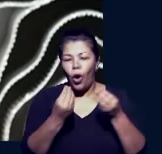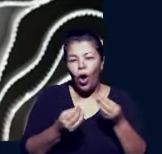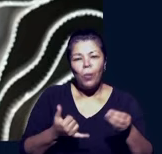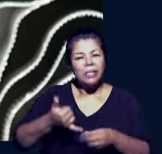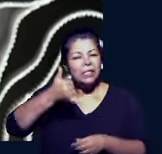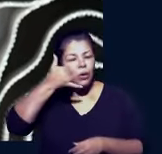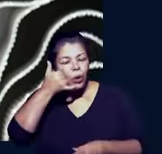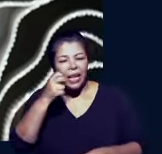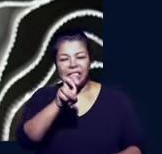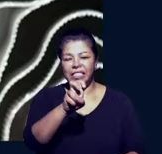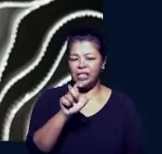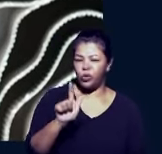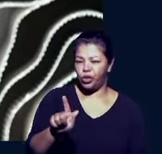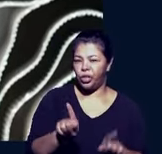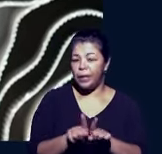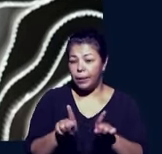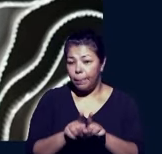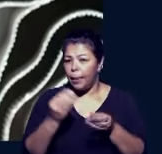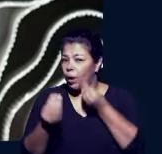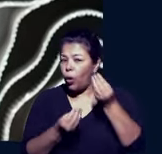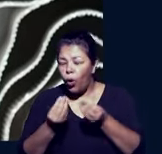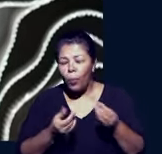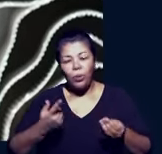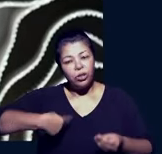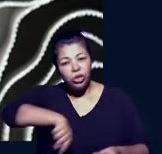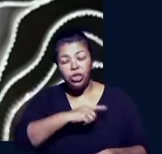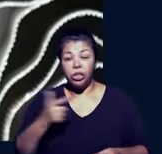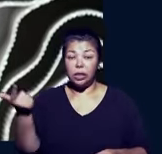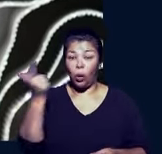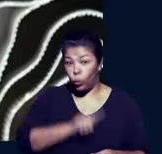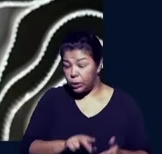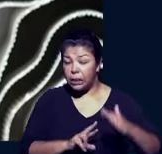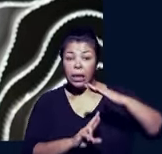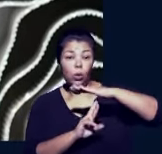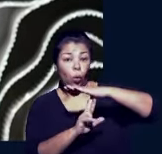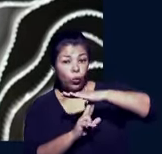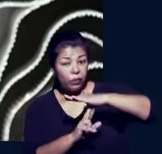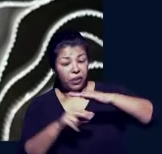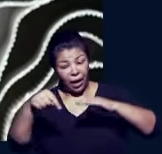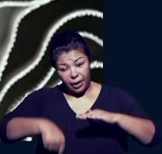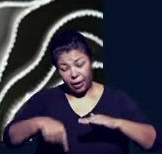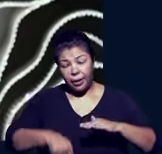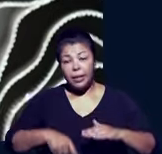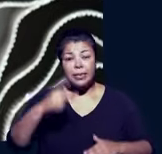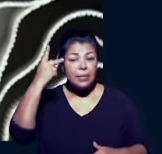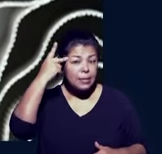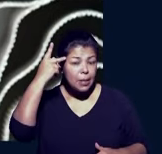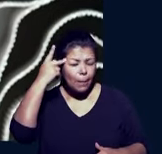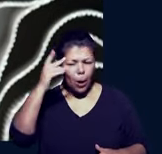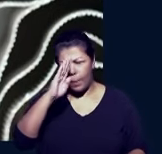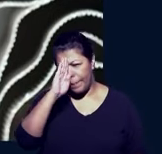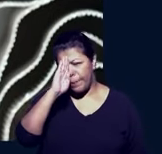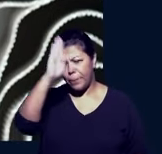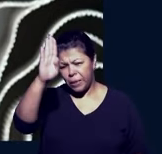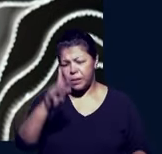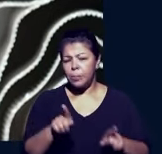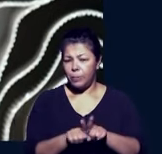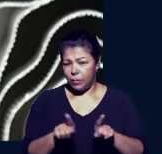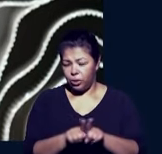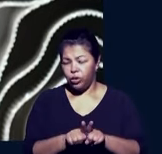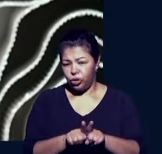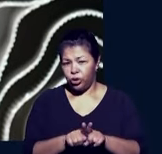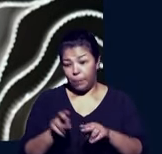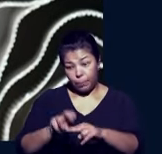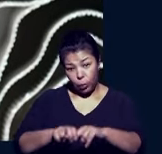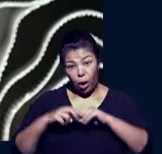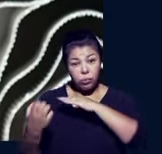avaliar os passos que a gente tá dando como é que é o nosso sistema rodoviário por exemplo aqui em São Paulo majoritariamente né provido pela iniciativa